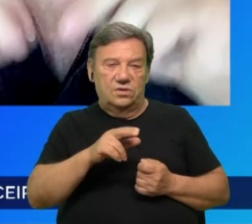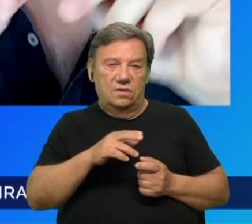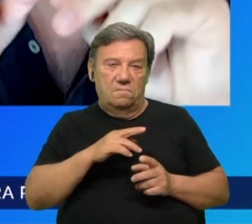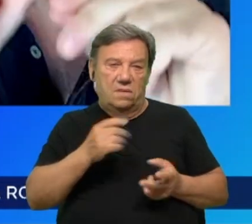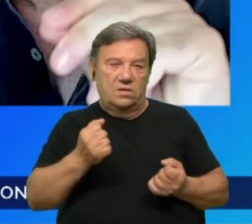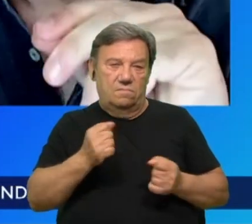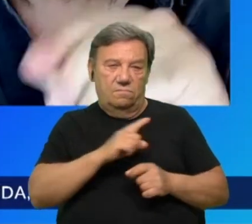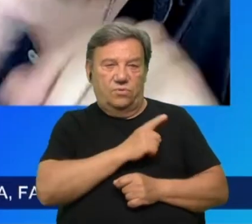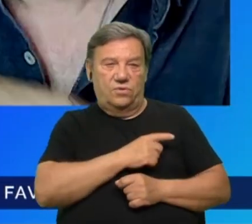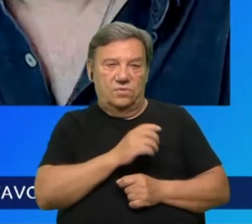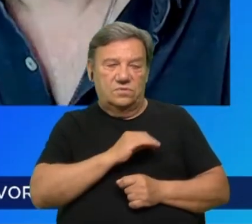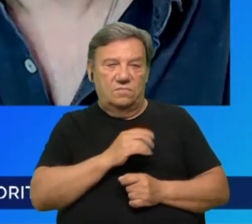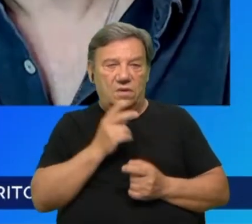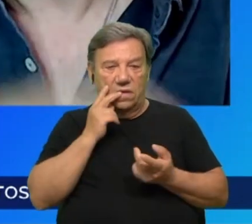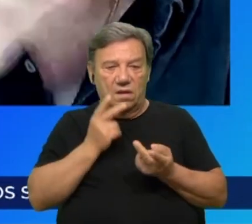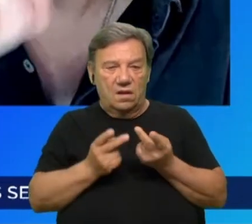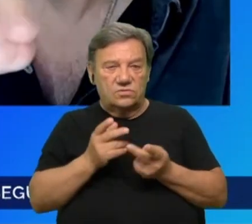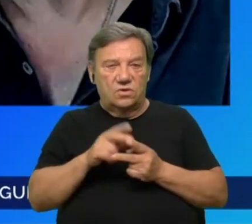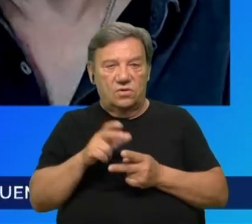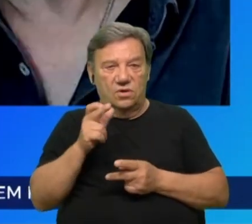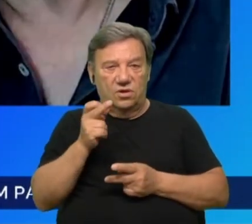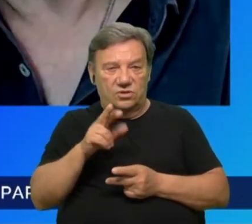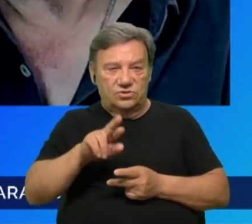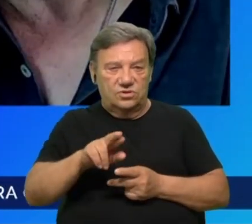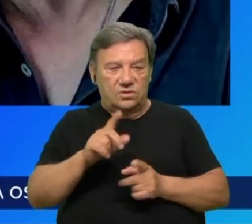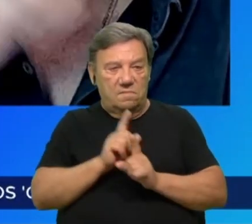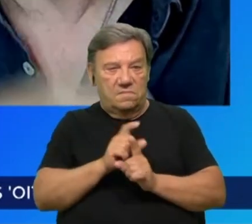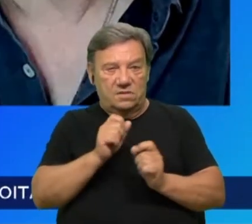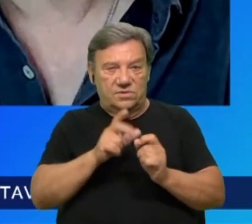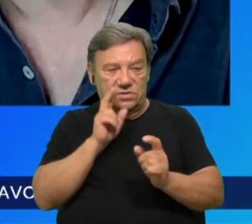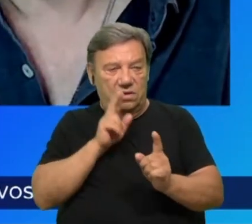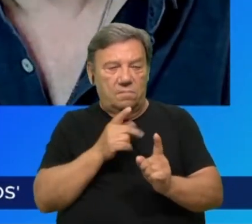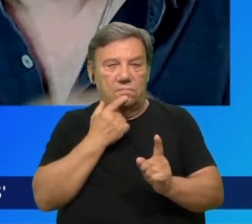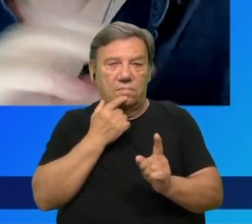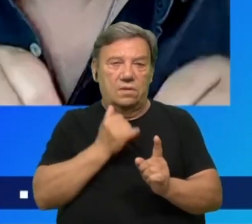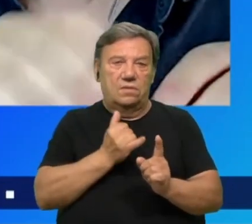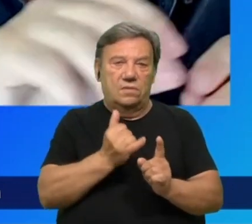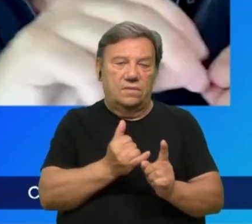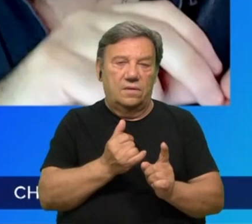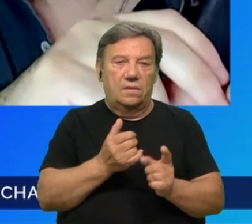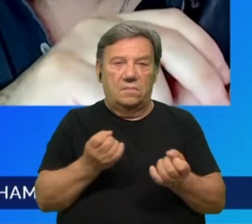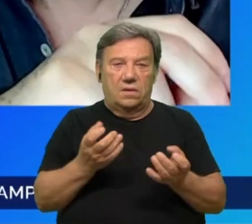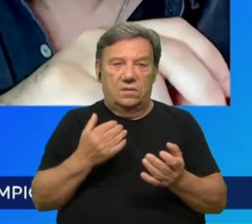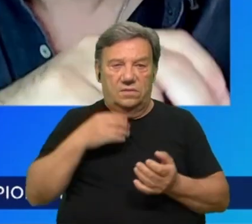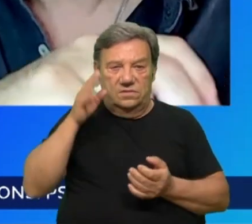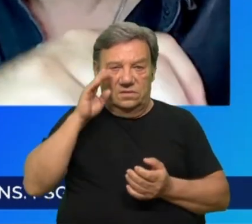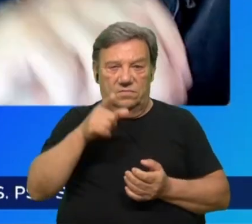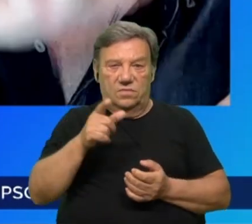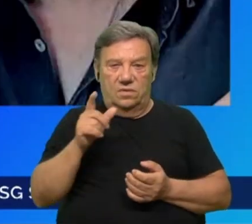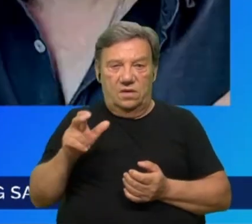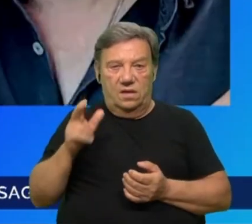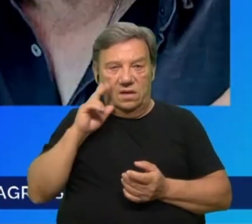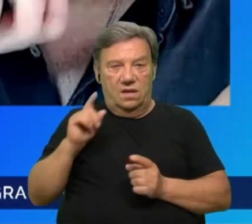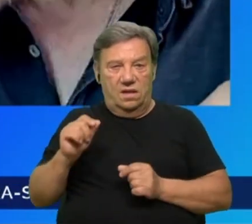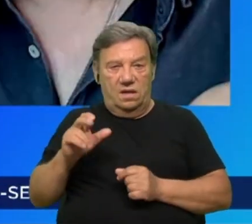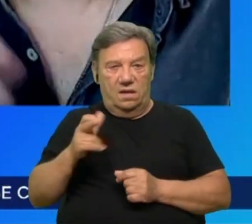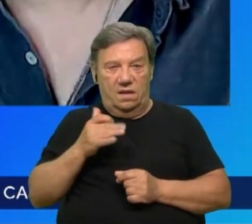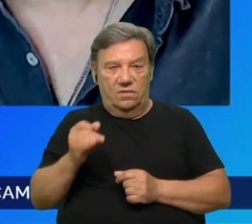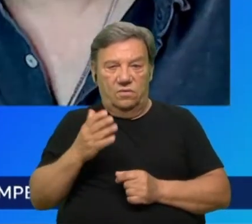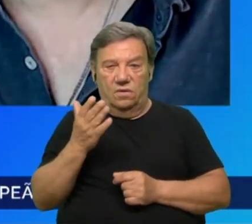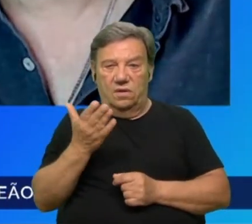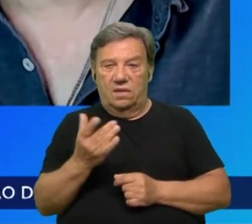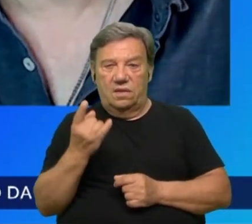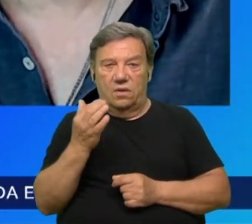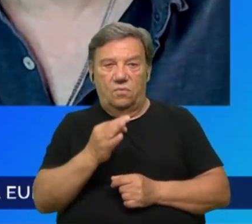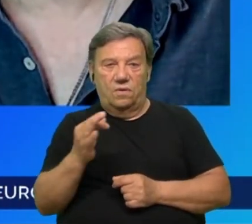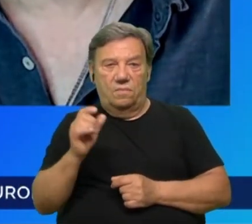universo, e analisaram então pelo raio-x esta mesma estrela e perceberam o seguinte: bom, nós sabemos que no rádio, a cada 44 minutos,